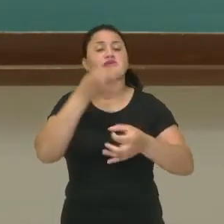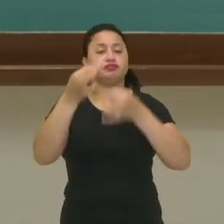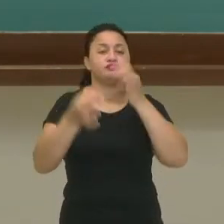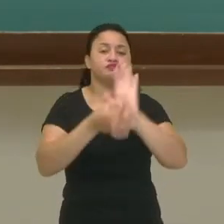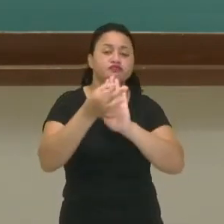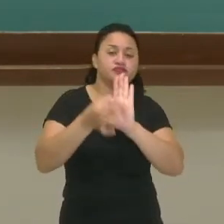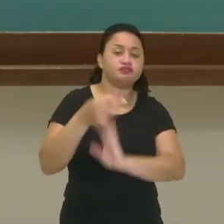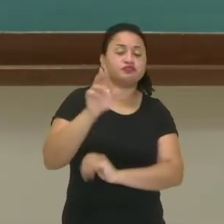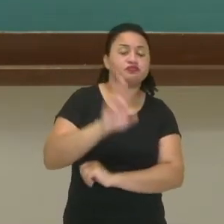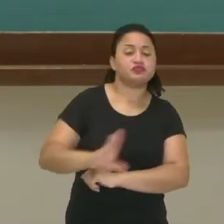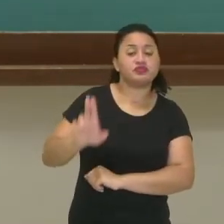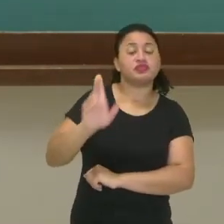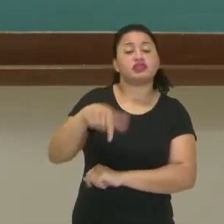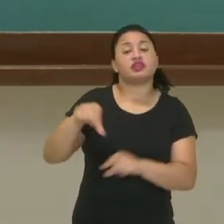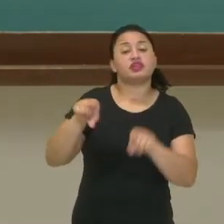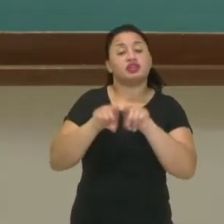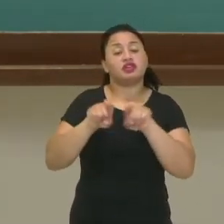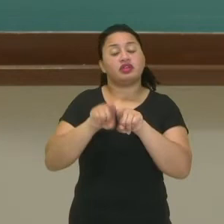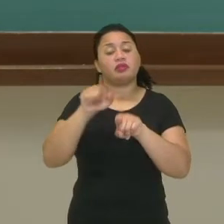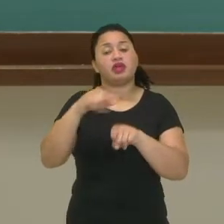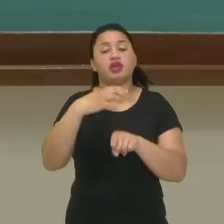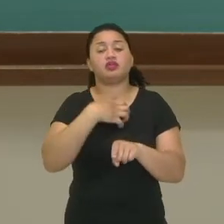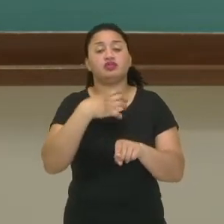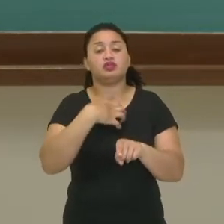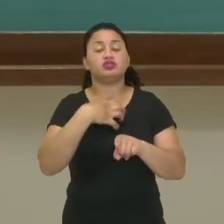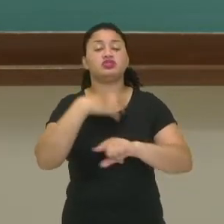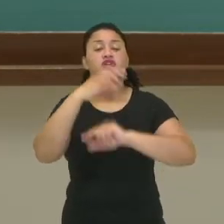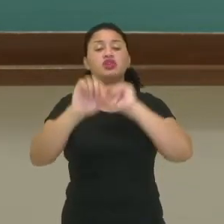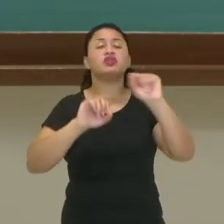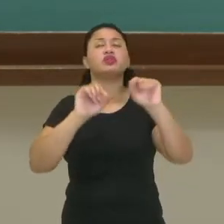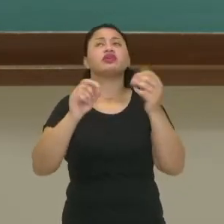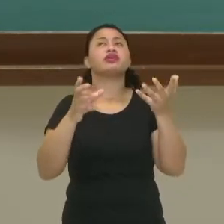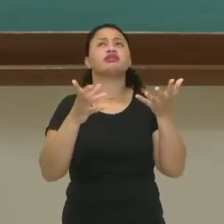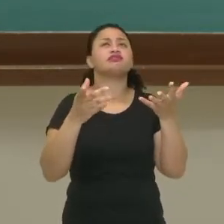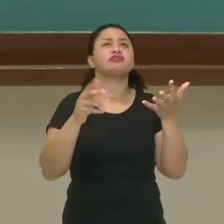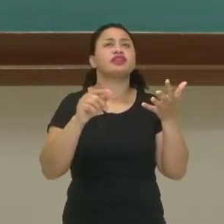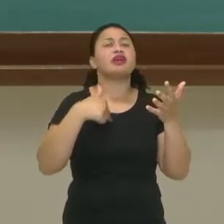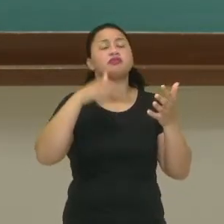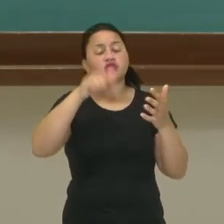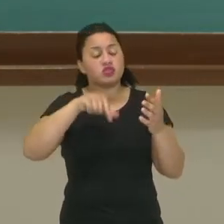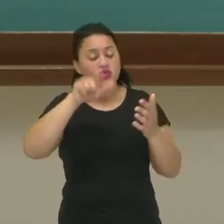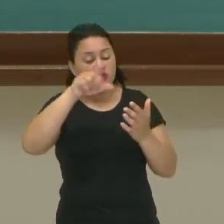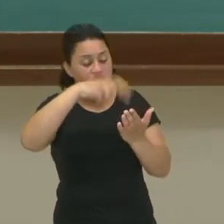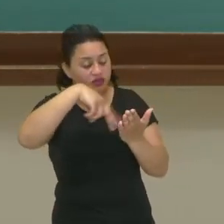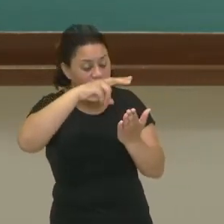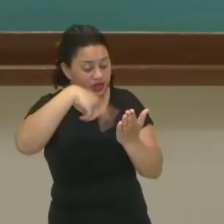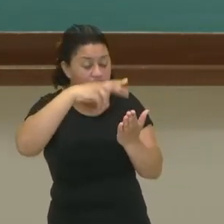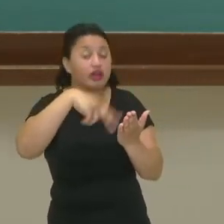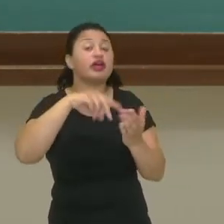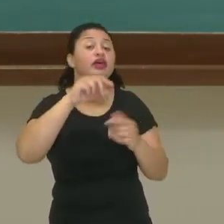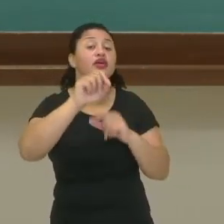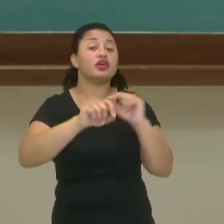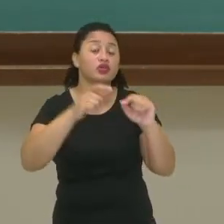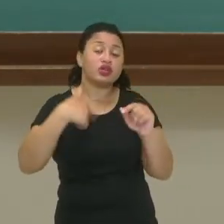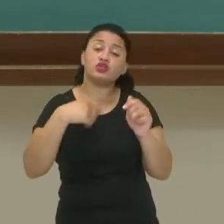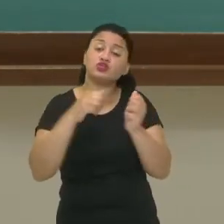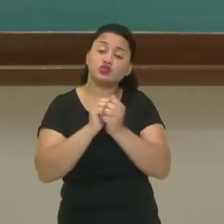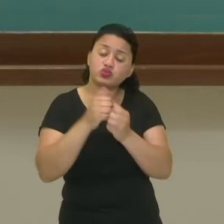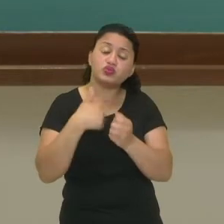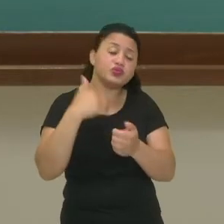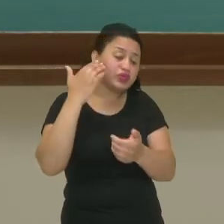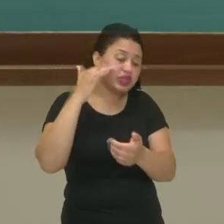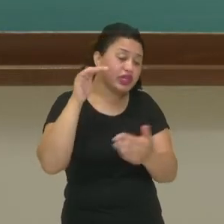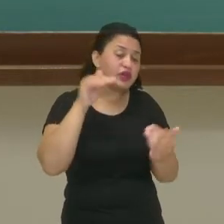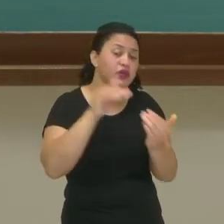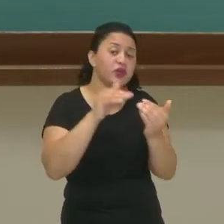vou utilizar, também é uma maneira de eu trazer esse leitor, essa pessoa com quem eu estou dialogando, para a minha